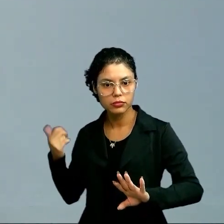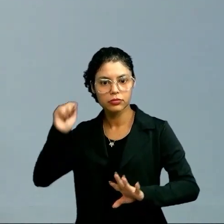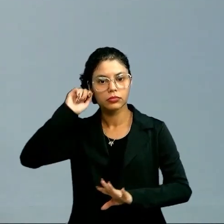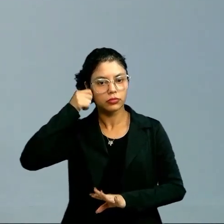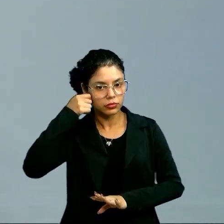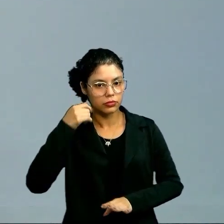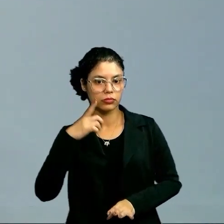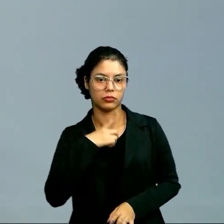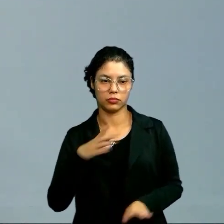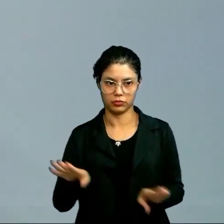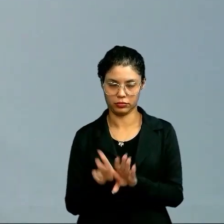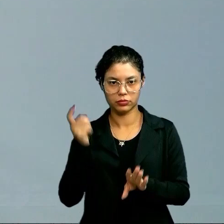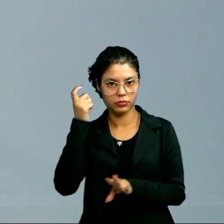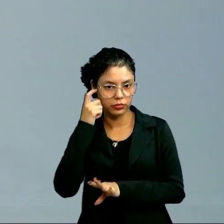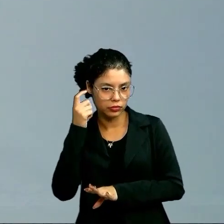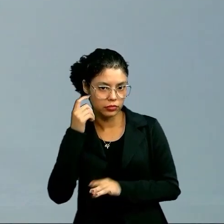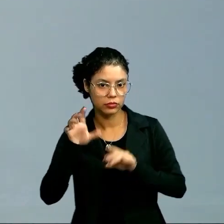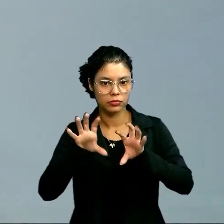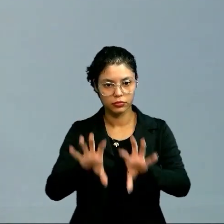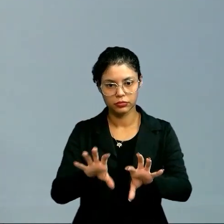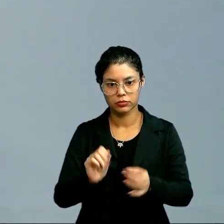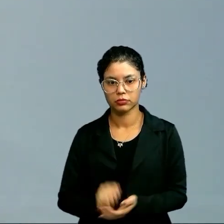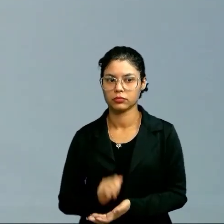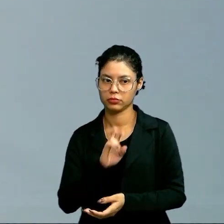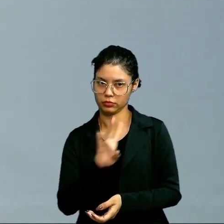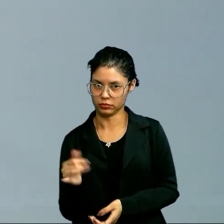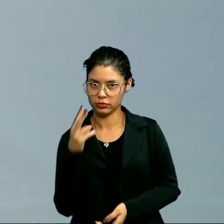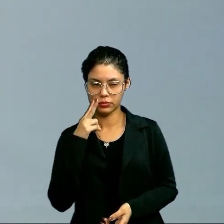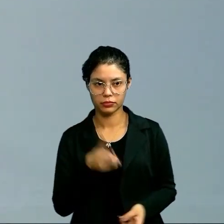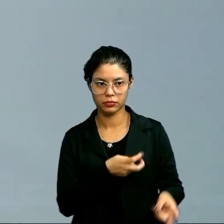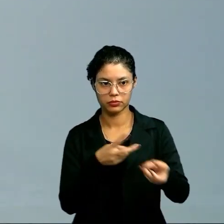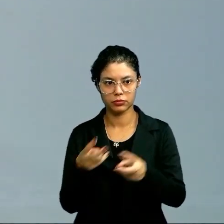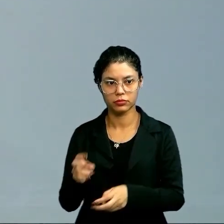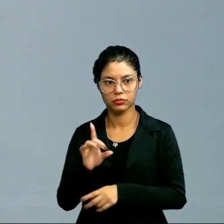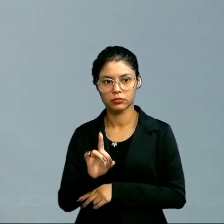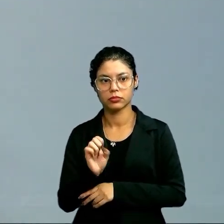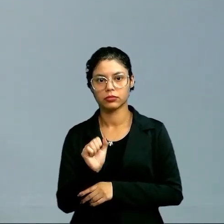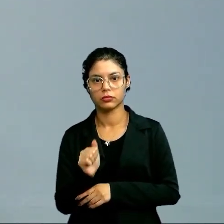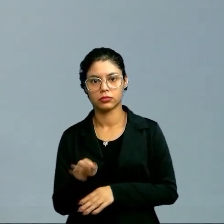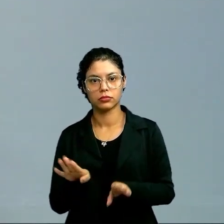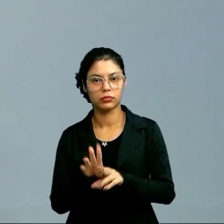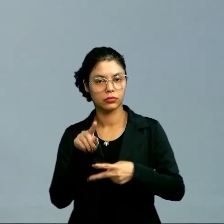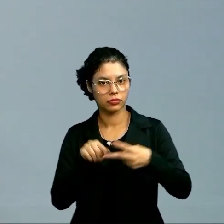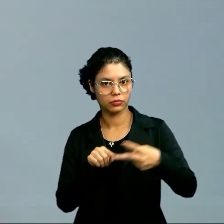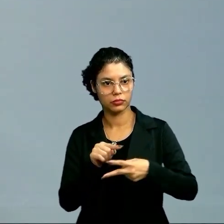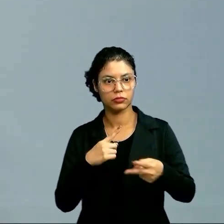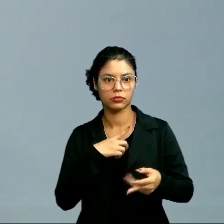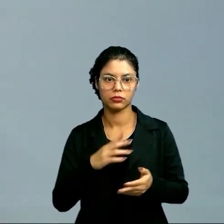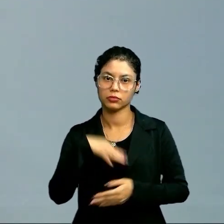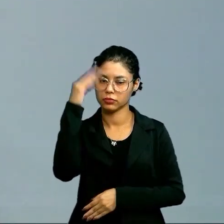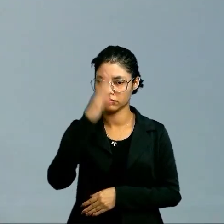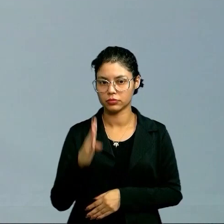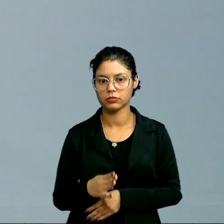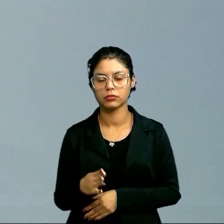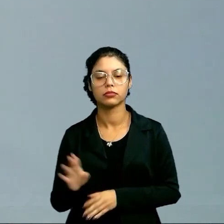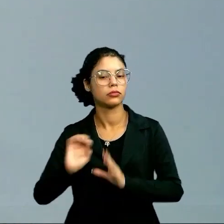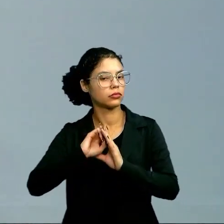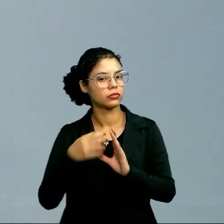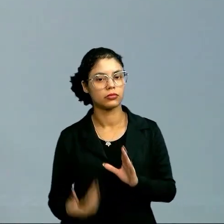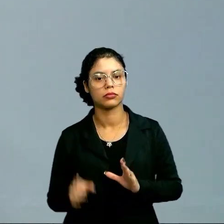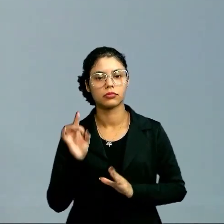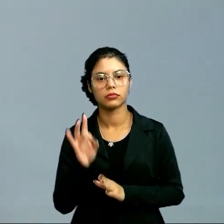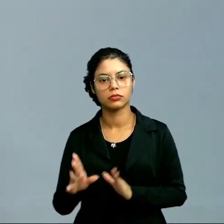negro. Se a gente for pensar por aí, a gente vai ver que dos Santos e da Silva são muitos aqui no Brasil. Então, não